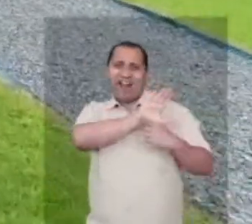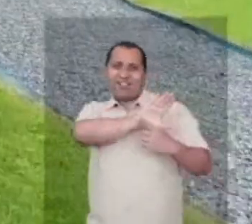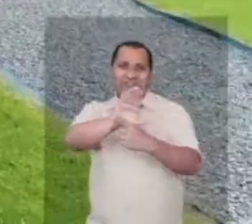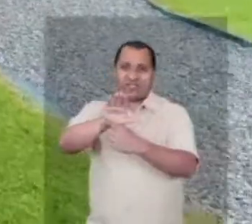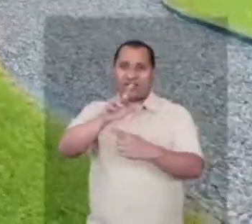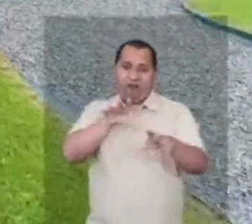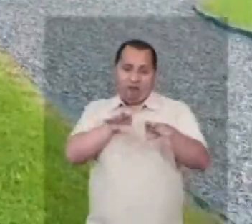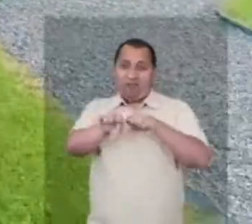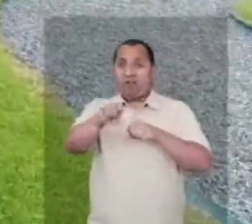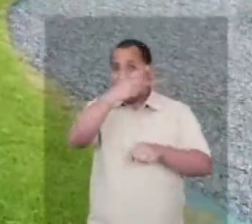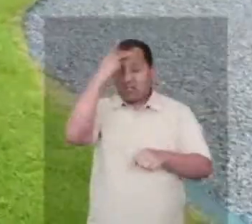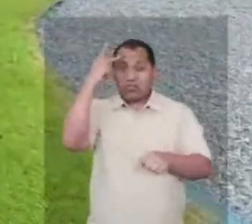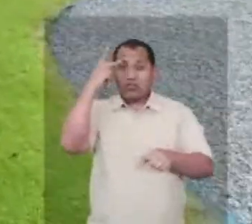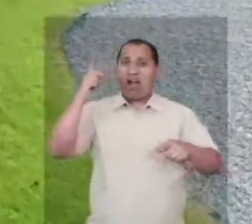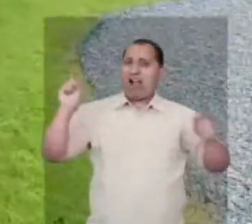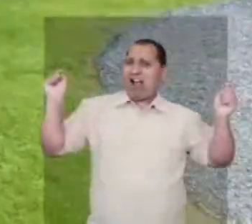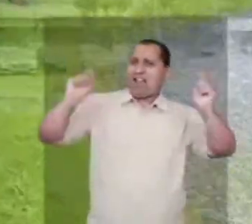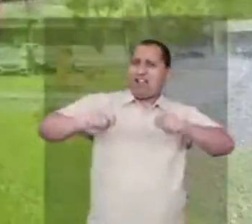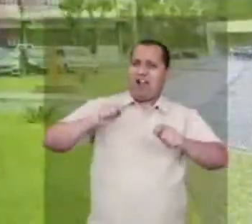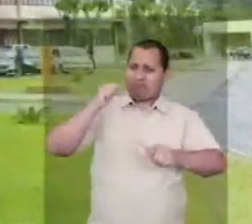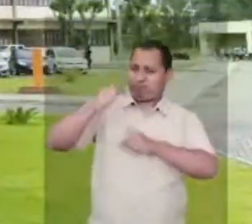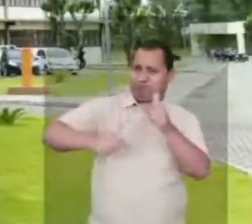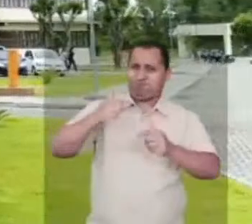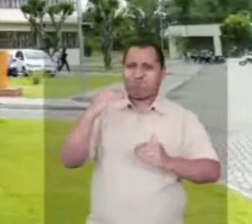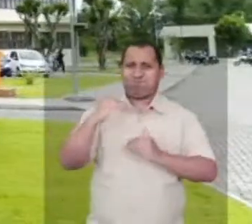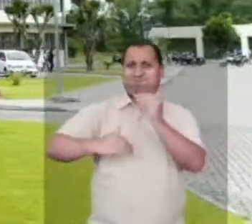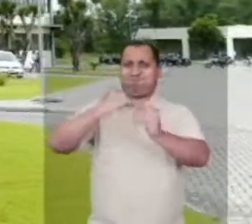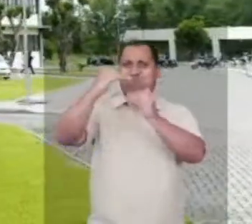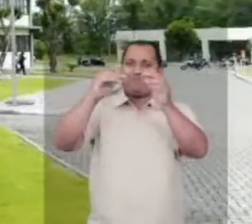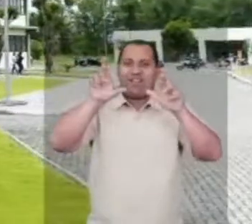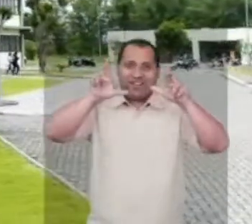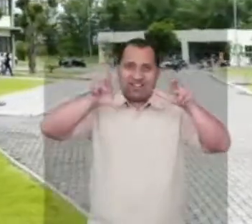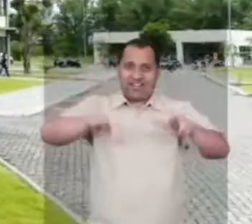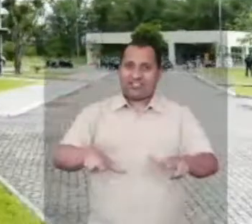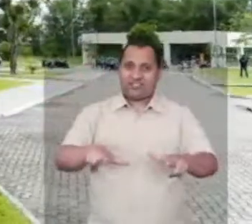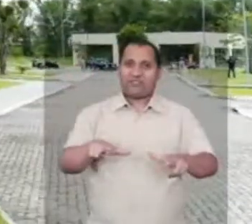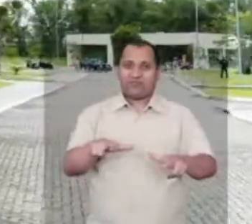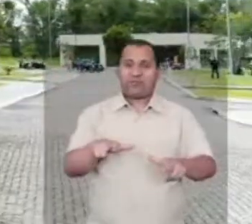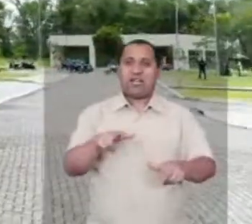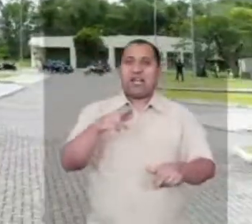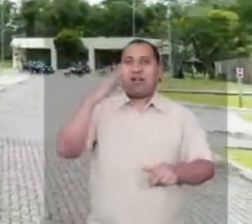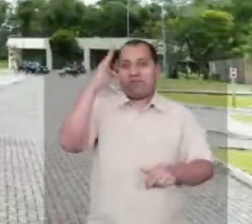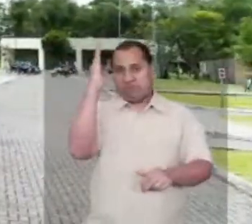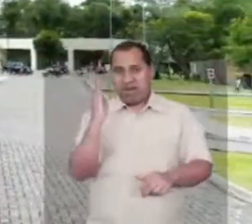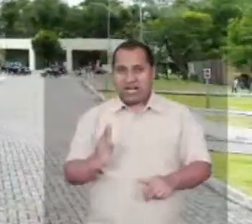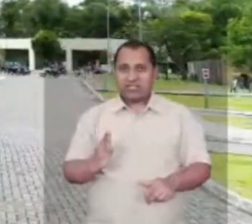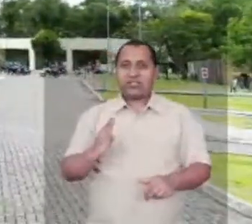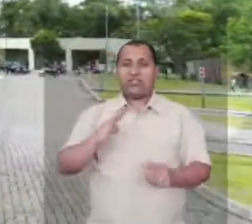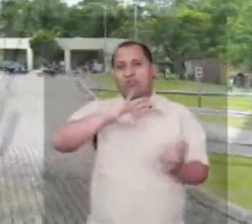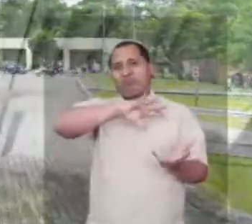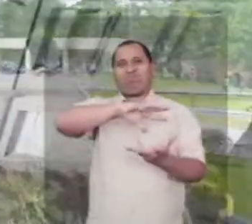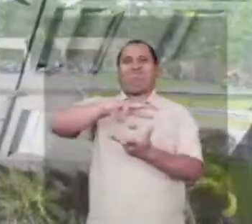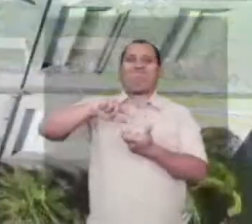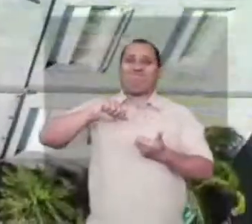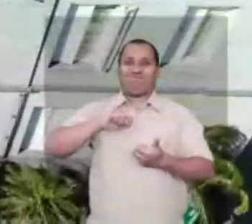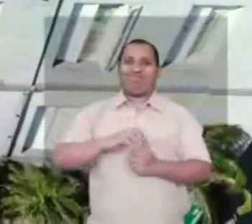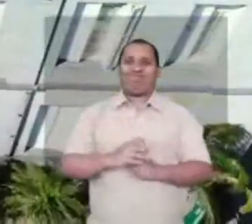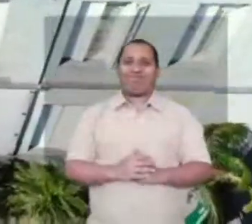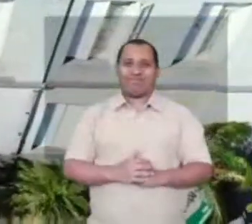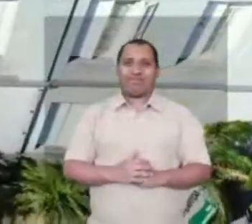formar pessoas capacitadas e comprometidas com o desenvolvimento regional, nacional e